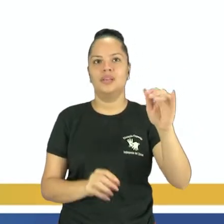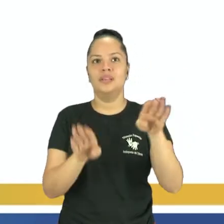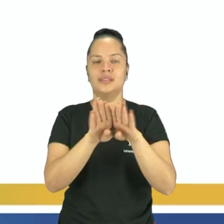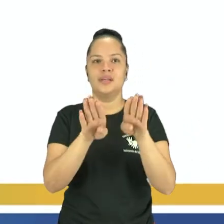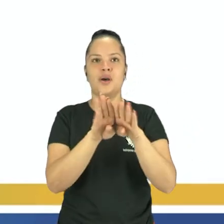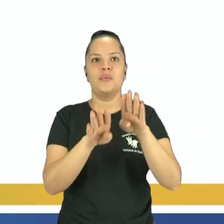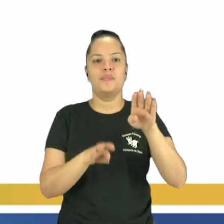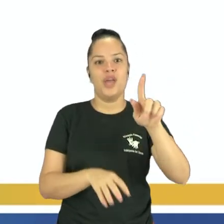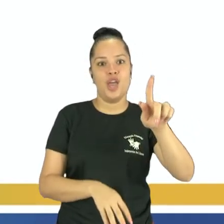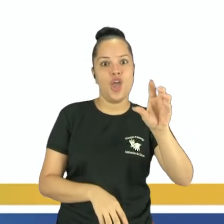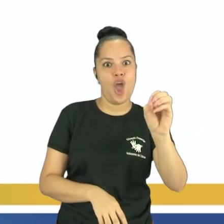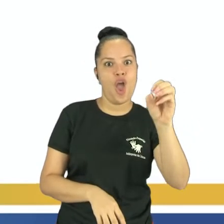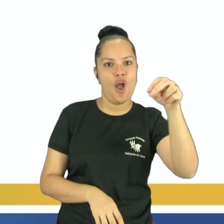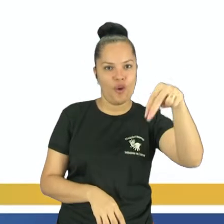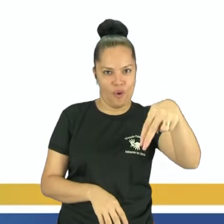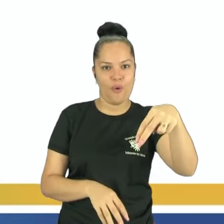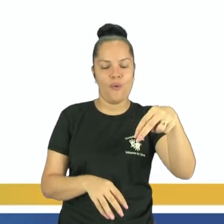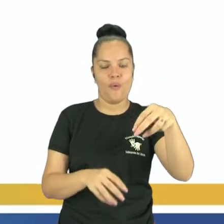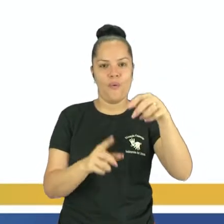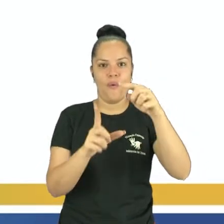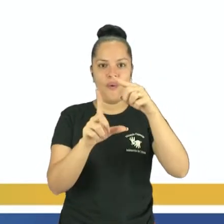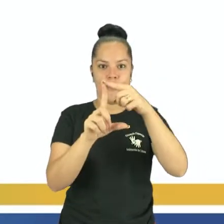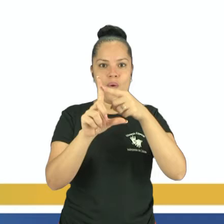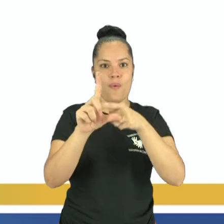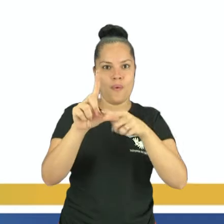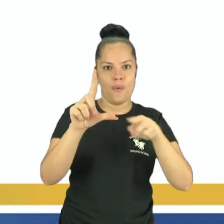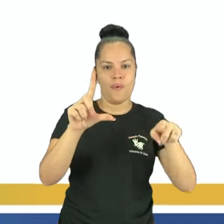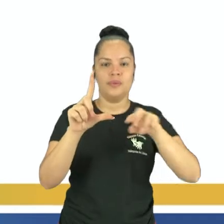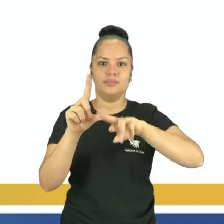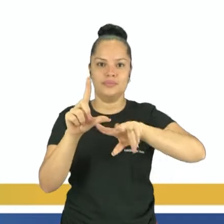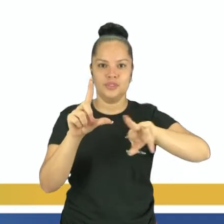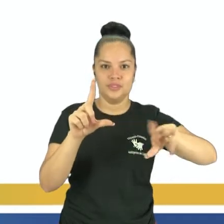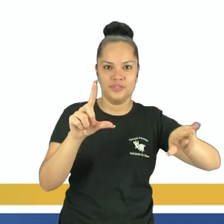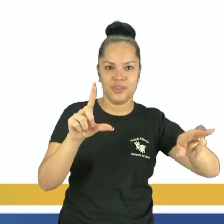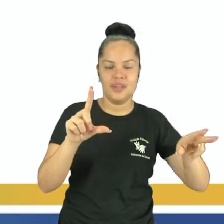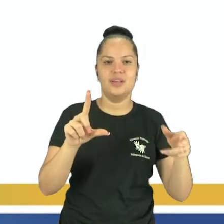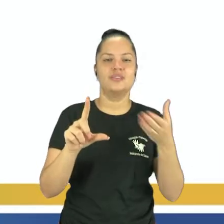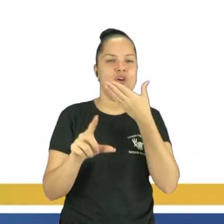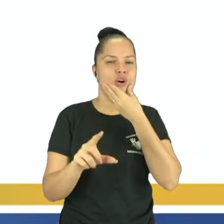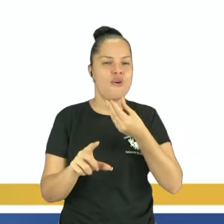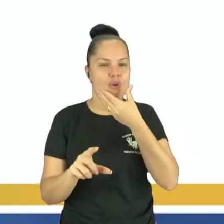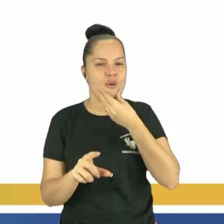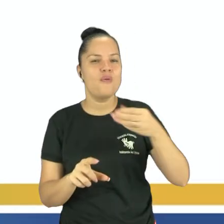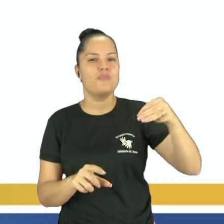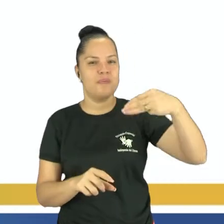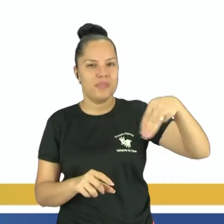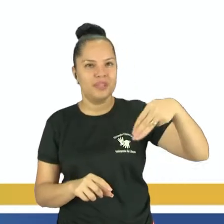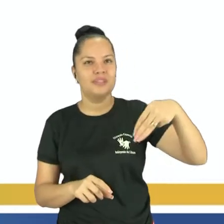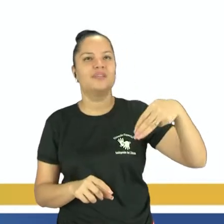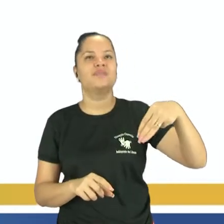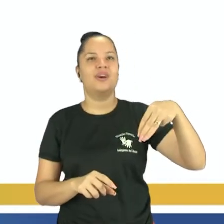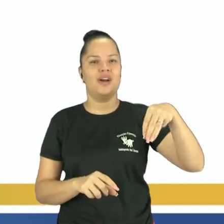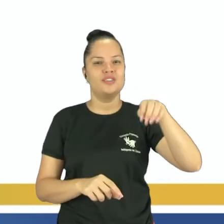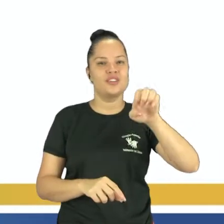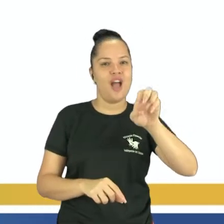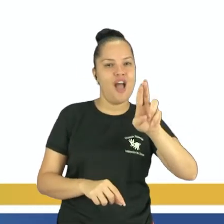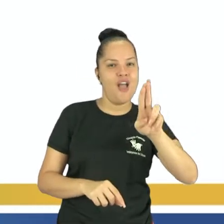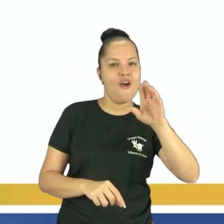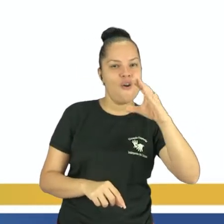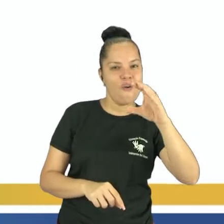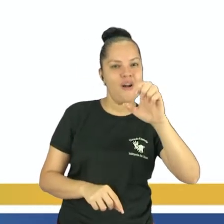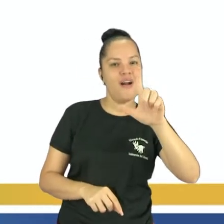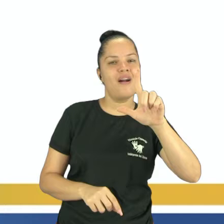significa muitos ângulos. Euclides, né, de Alexandria, lá, o nosso matemático grego muito